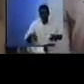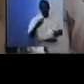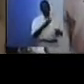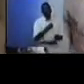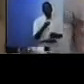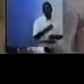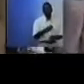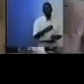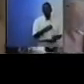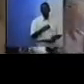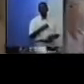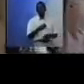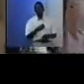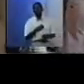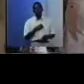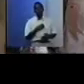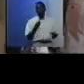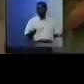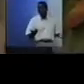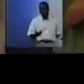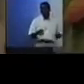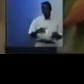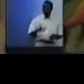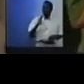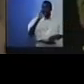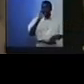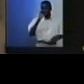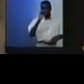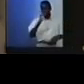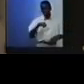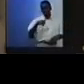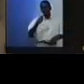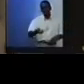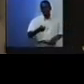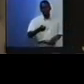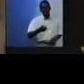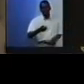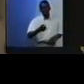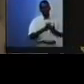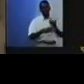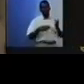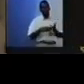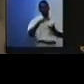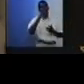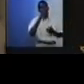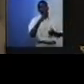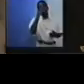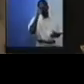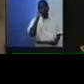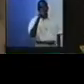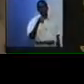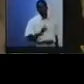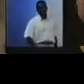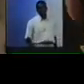tanto antidepressivos, porque as pessoas na verdade não se suportam mais. Por